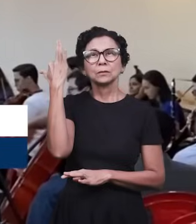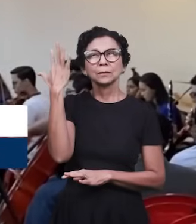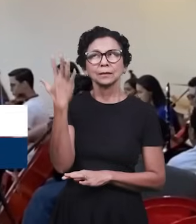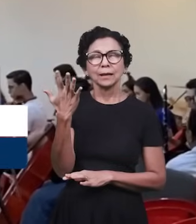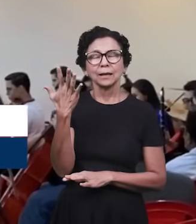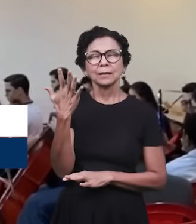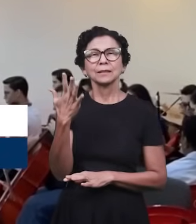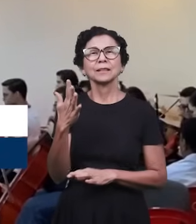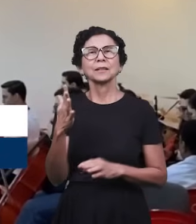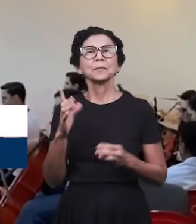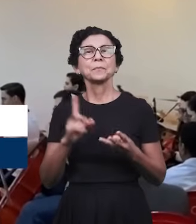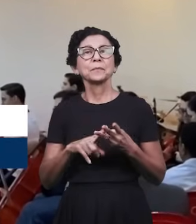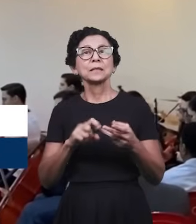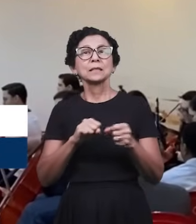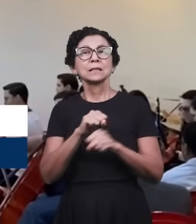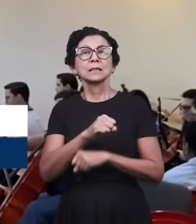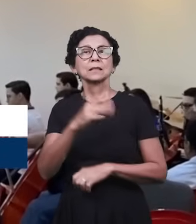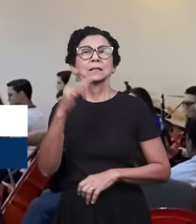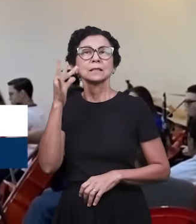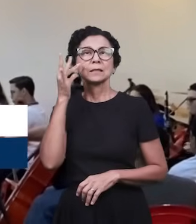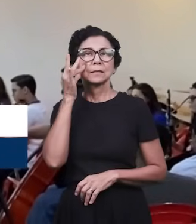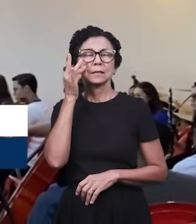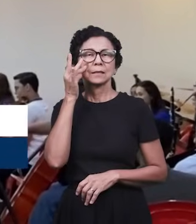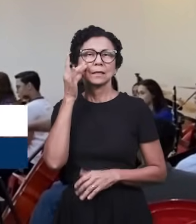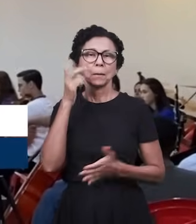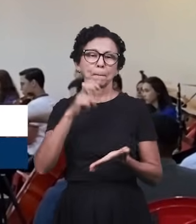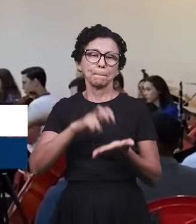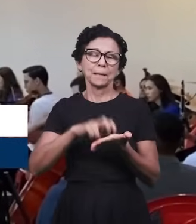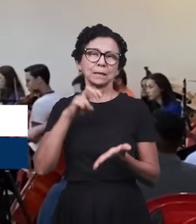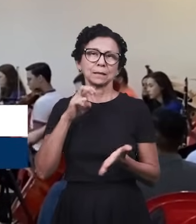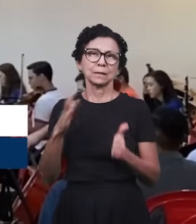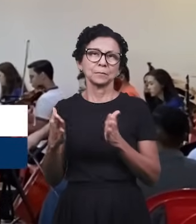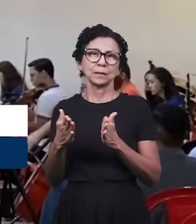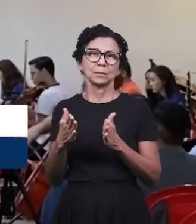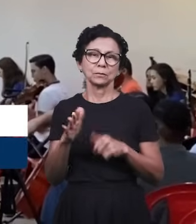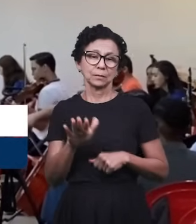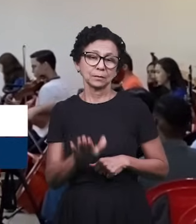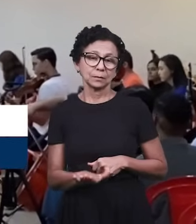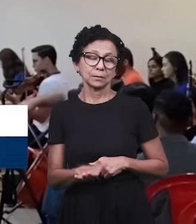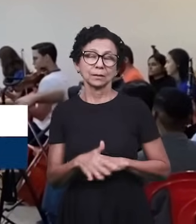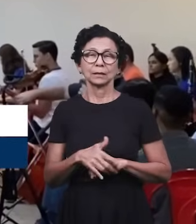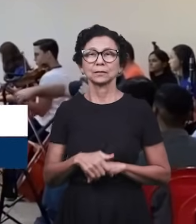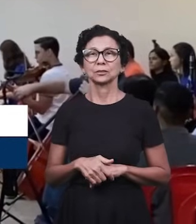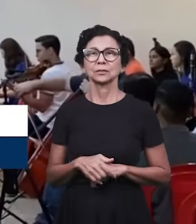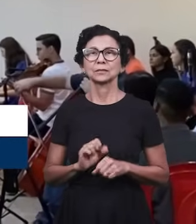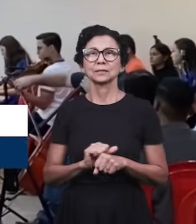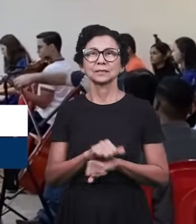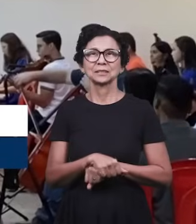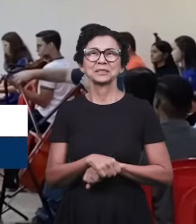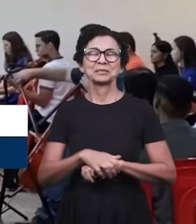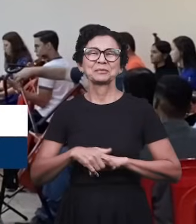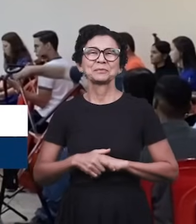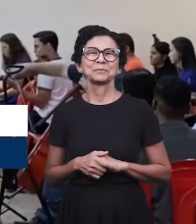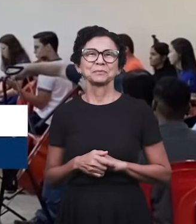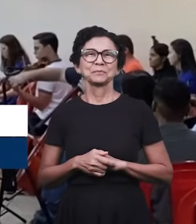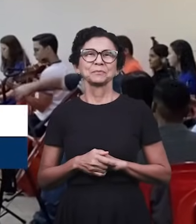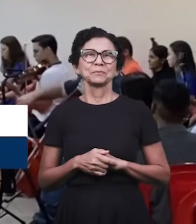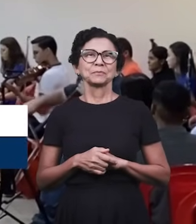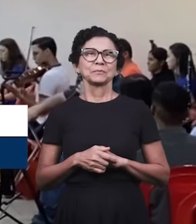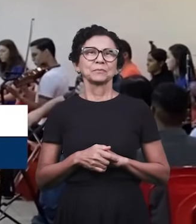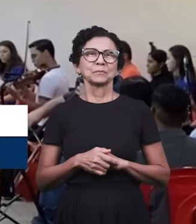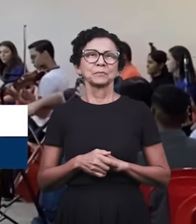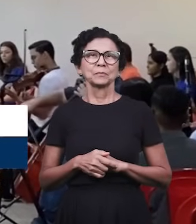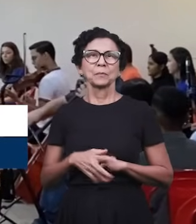também um seminário presencial na parte da manhã, e na parte da tarde tivemos o seminário, participamos do seminário via satélite,